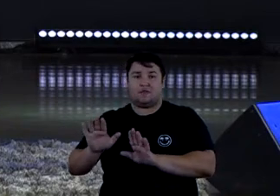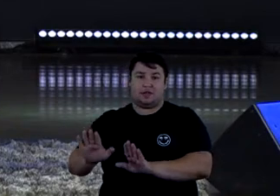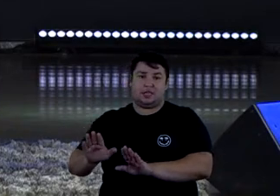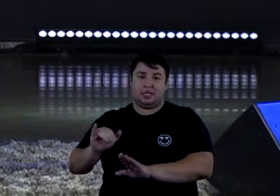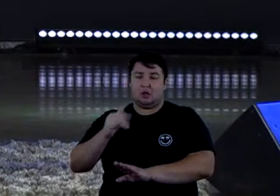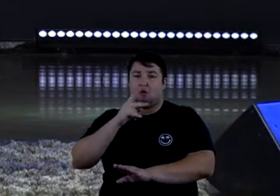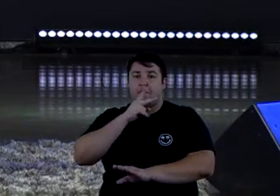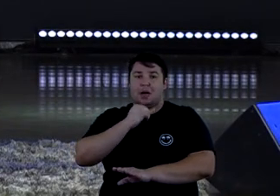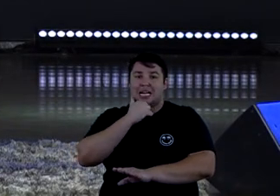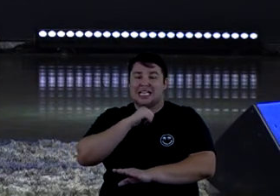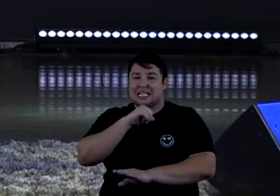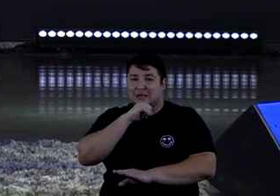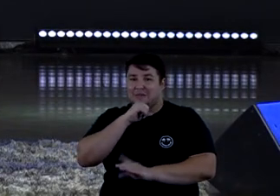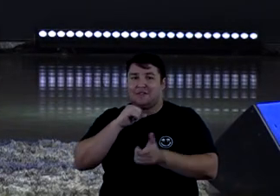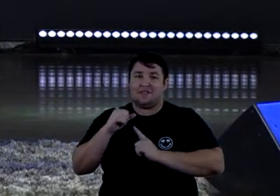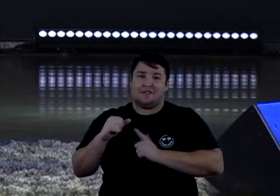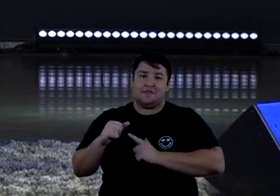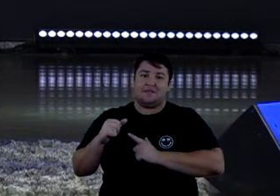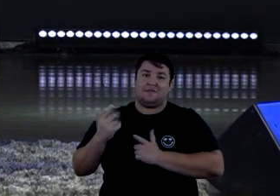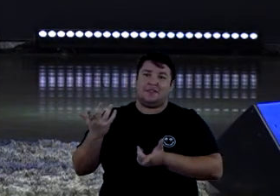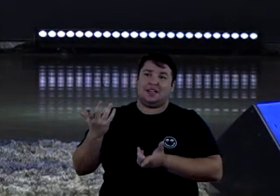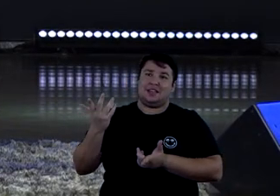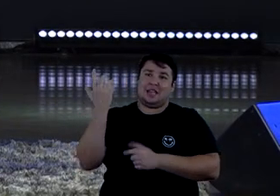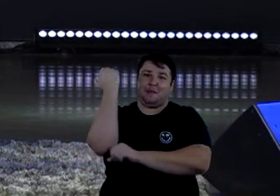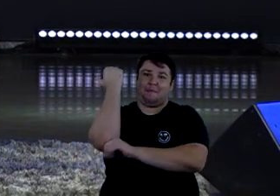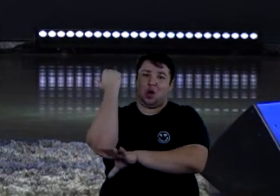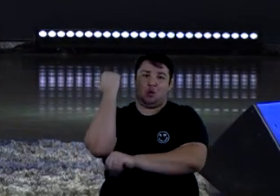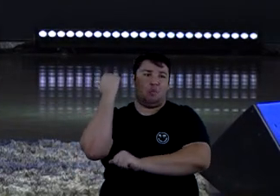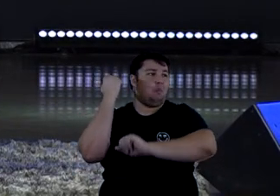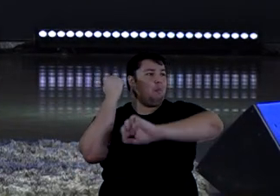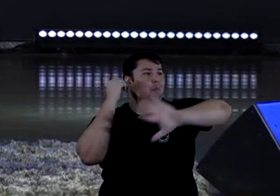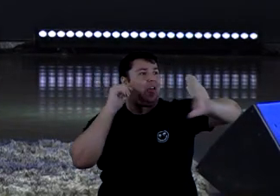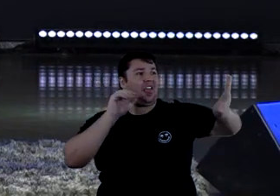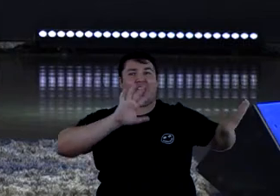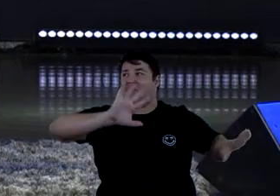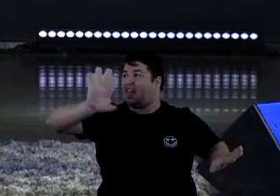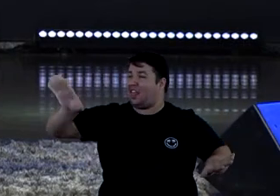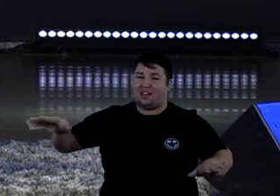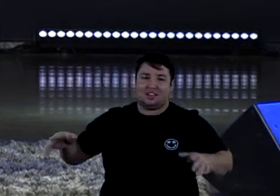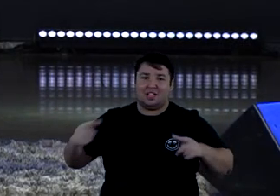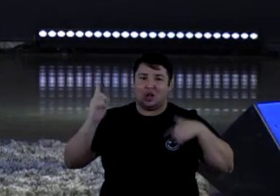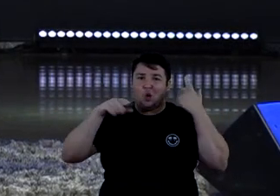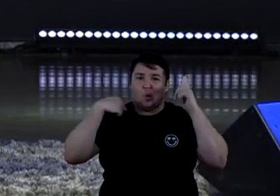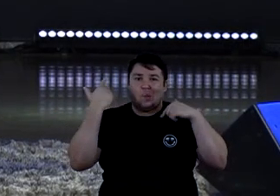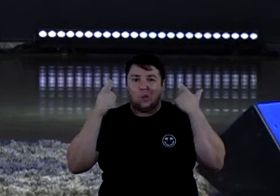saírem, quando voltar vai ter cocô na parede. Não é? Aquela é loucura, festa no apê.